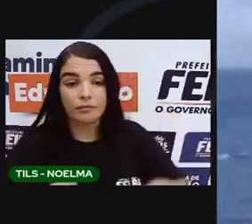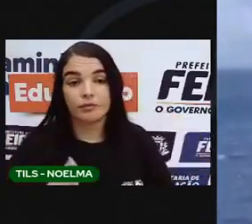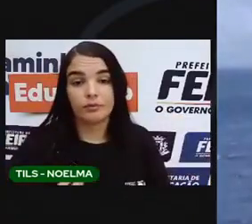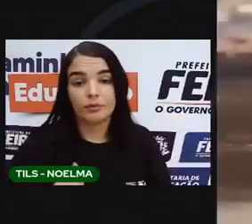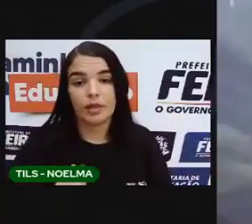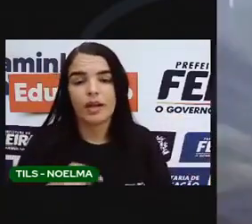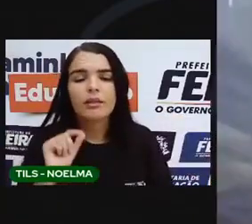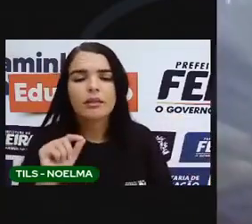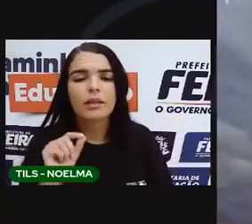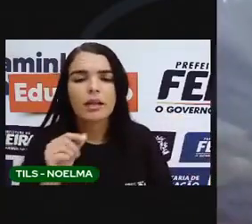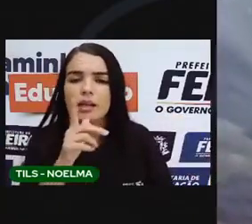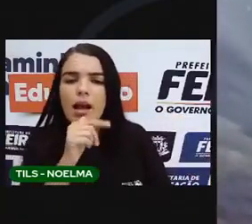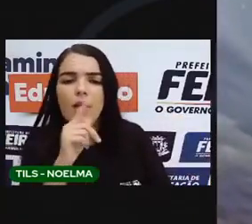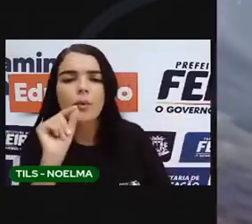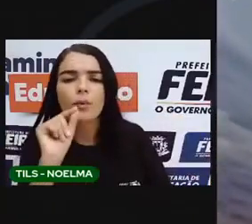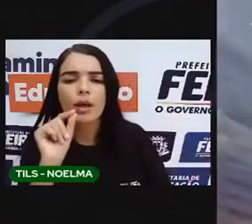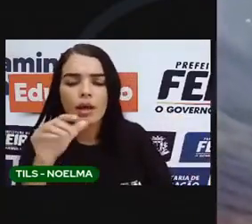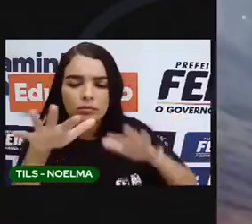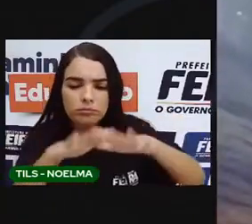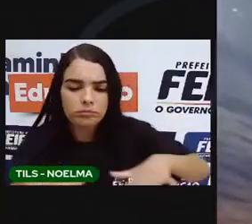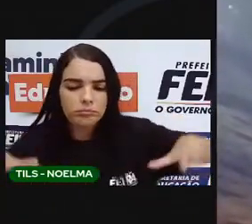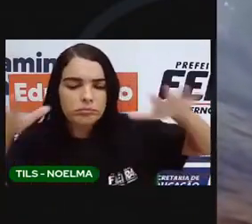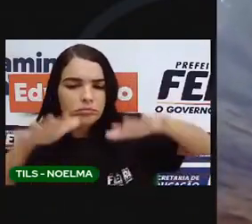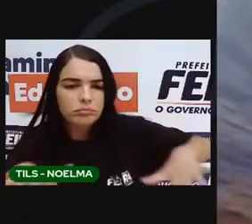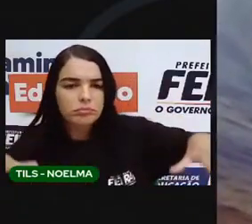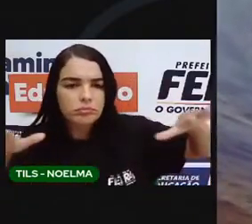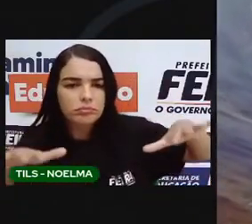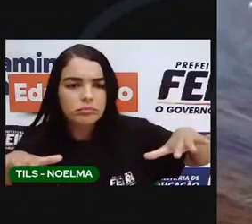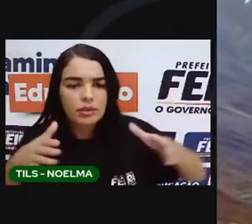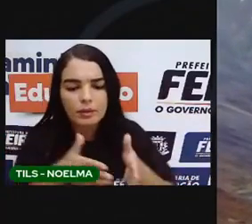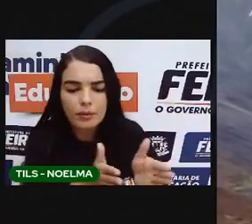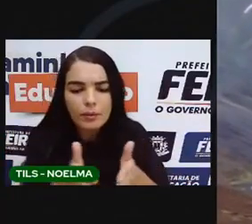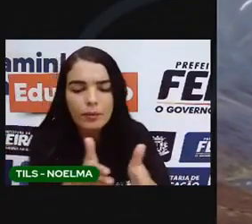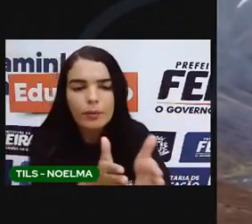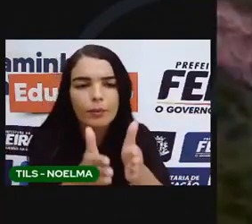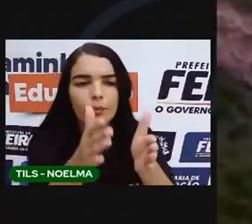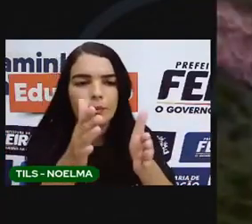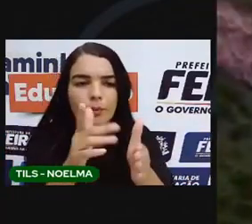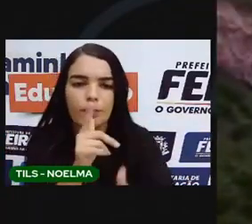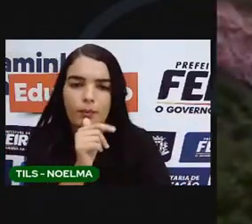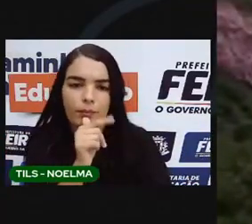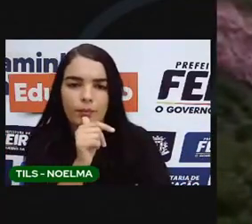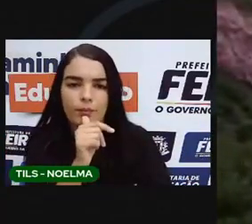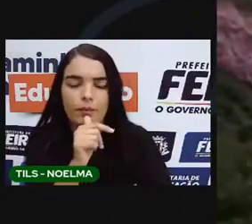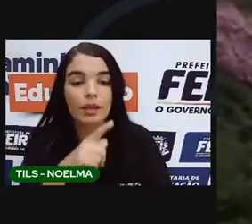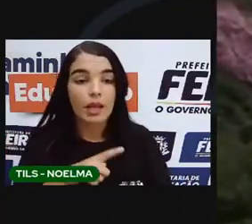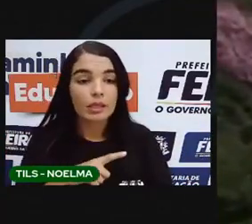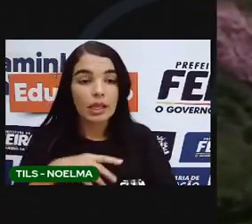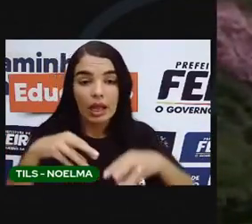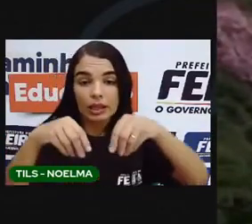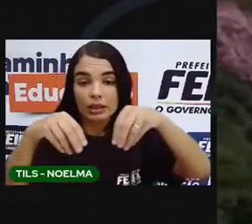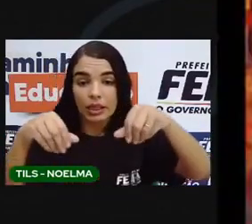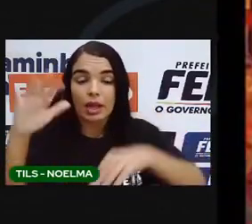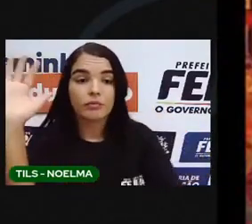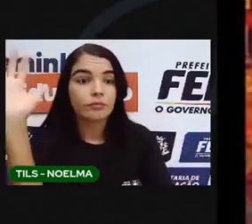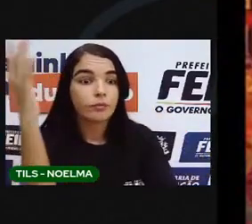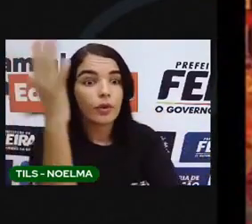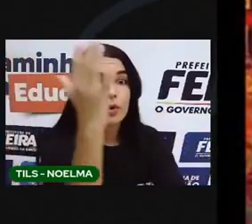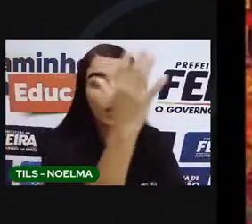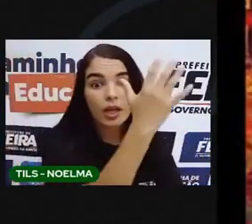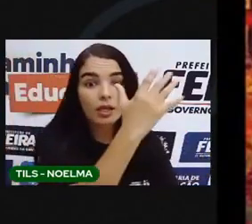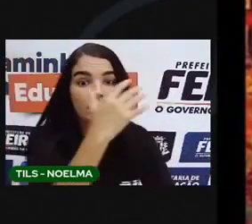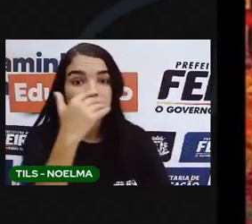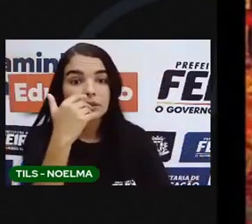os rios. Nos terrestres, nós temos como exemplo a tundra, a floresta boreal, a